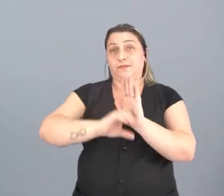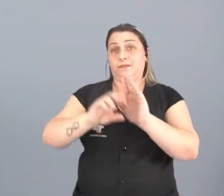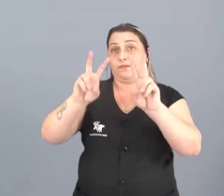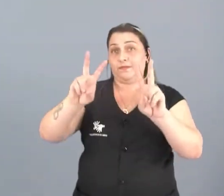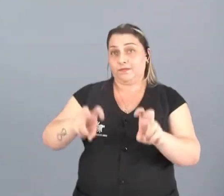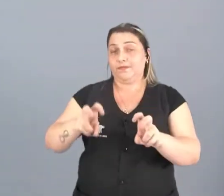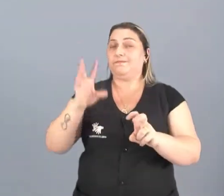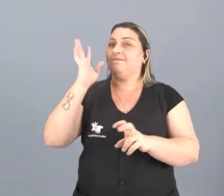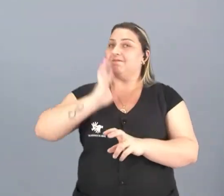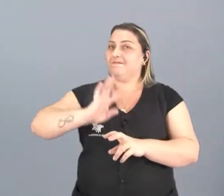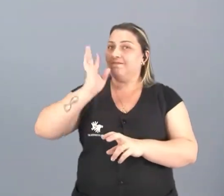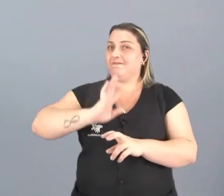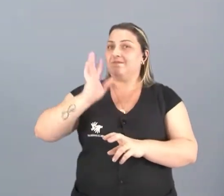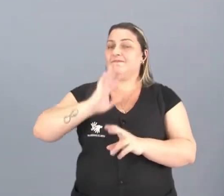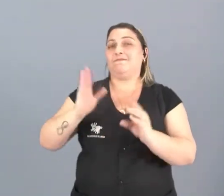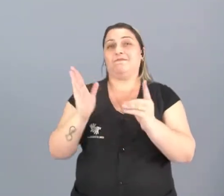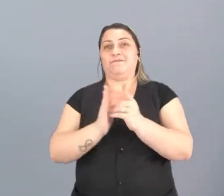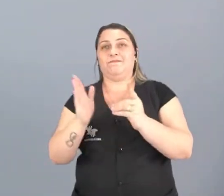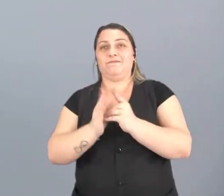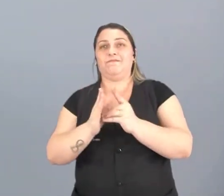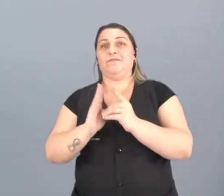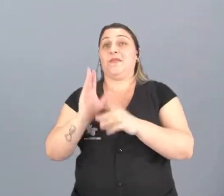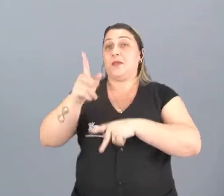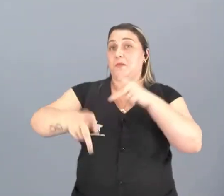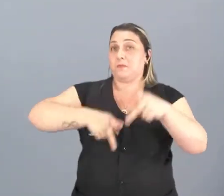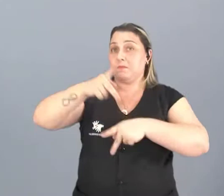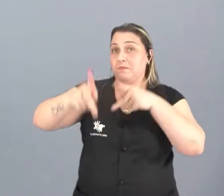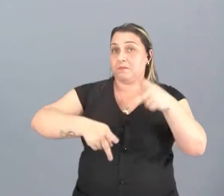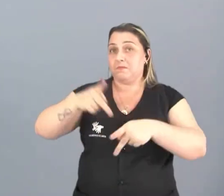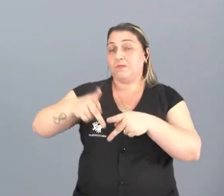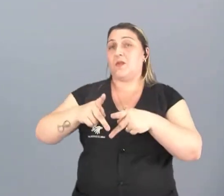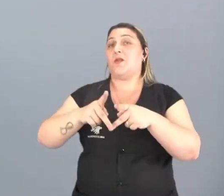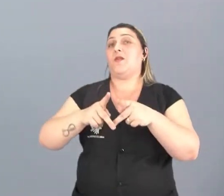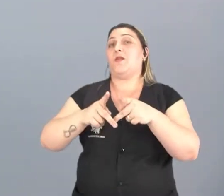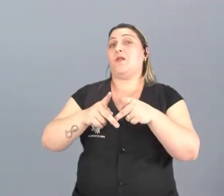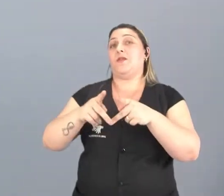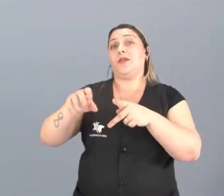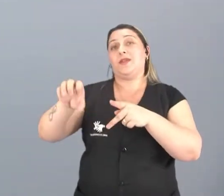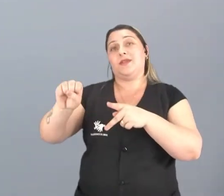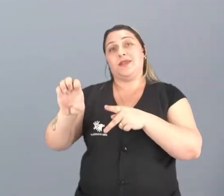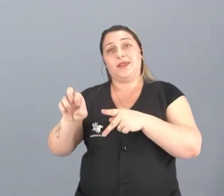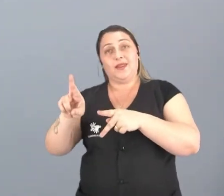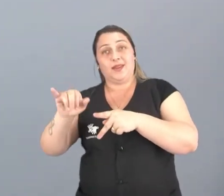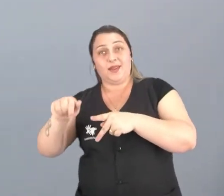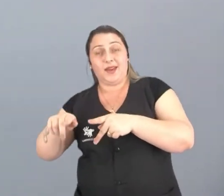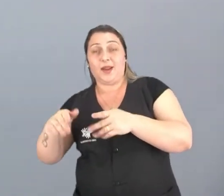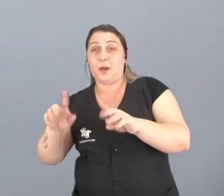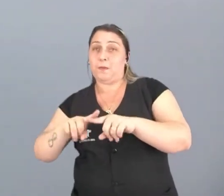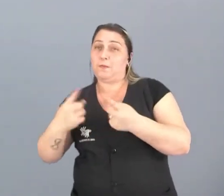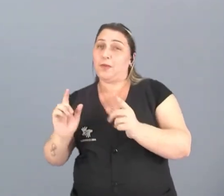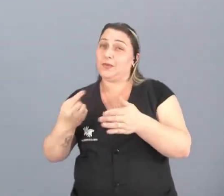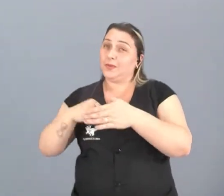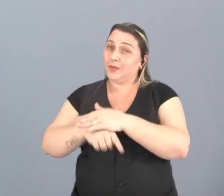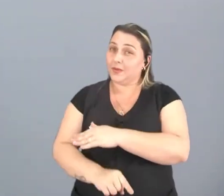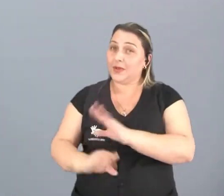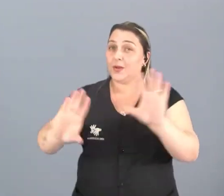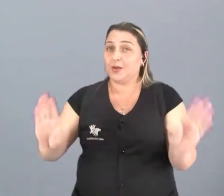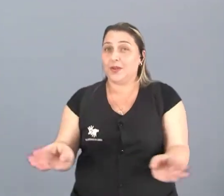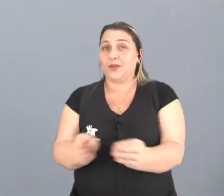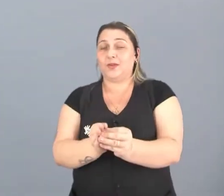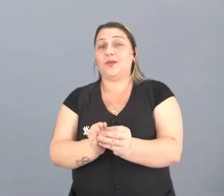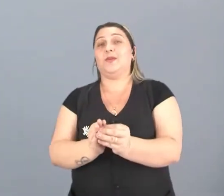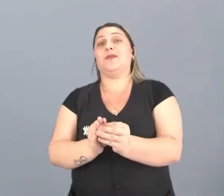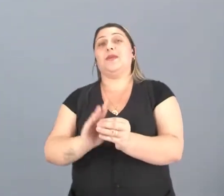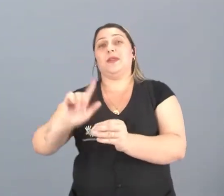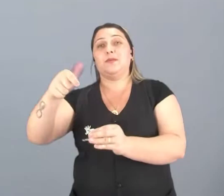esse, super legal, né? Indígenas, povos quilombolas, seringueiros. É claro que não dá tempo da gente falar tudo aqui, mas a gente vai aprofundando ao longo das